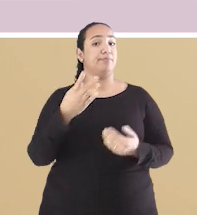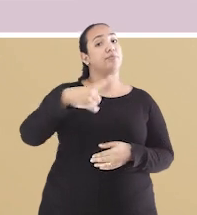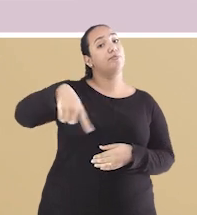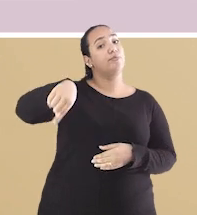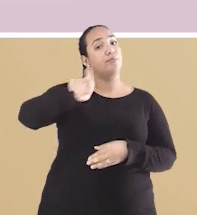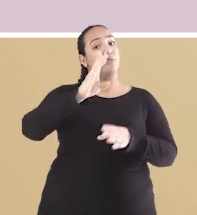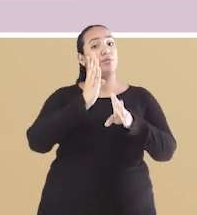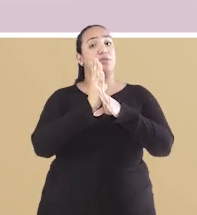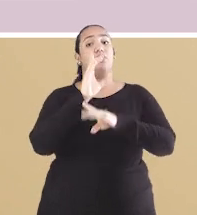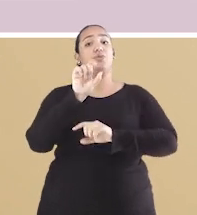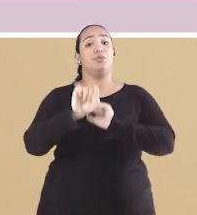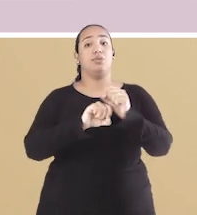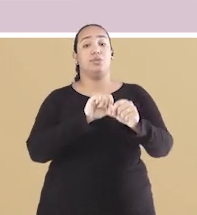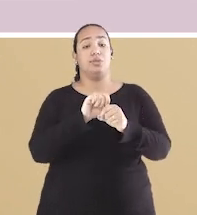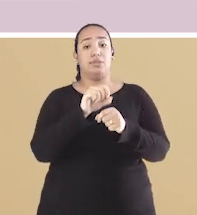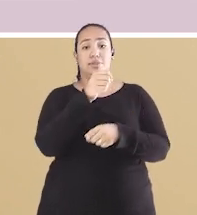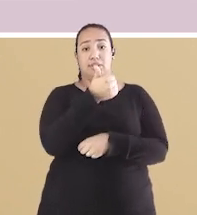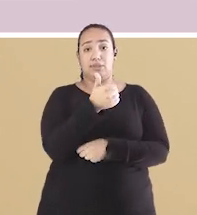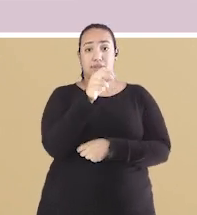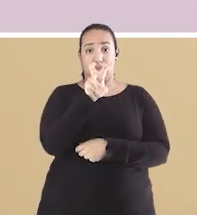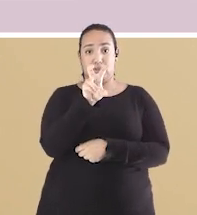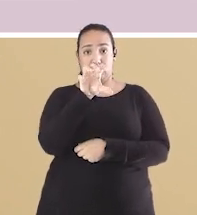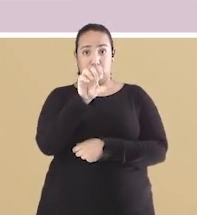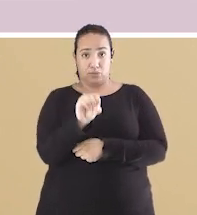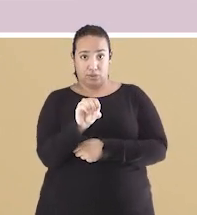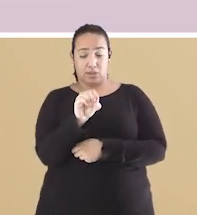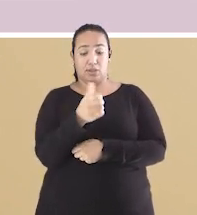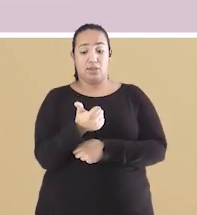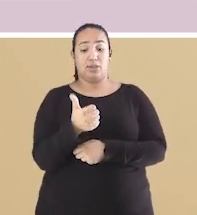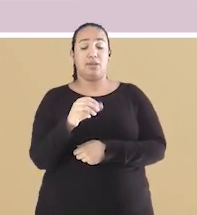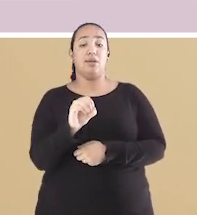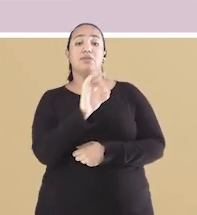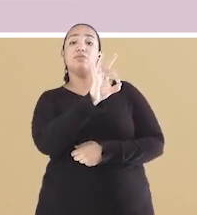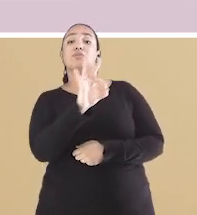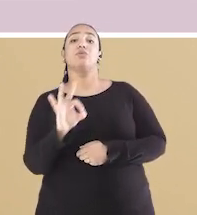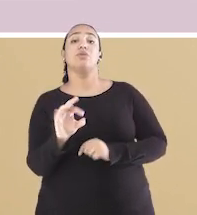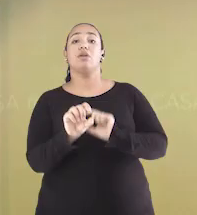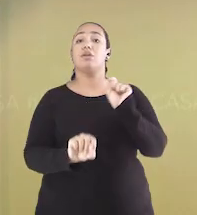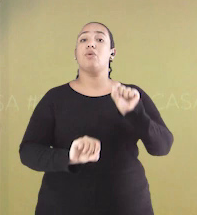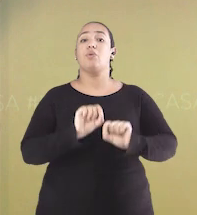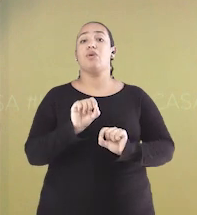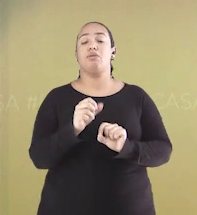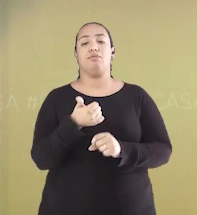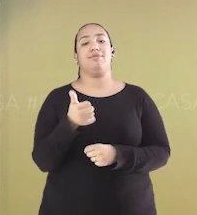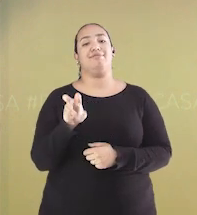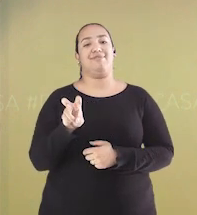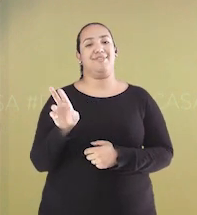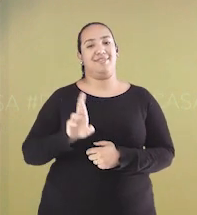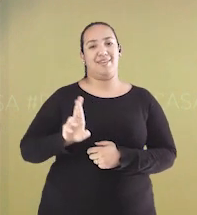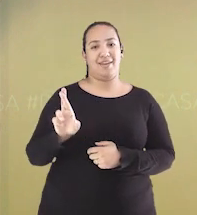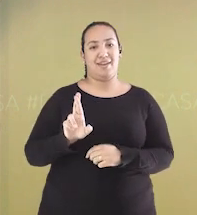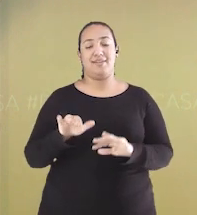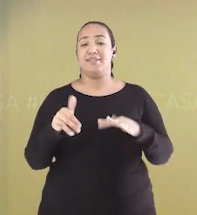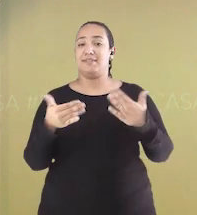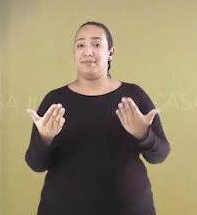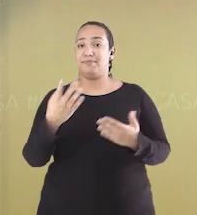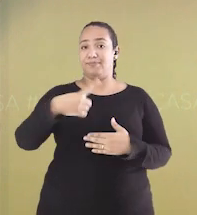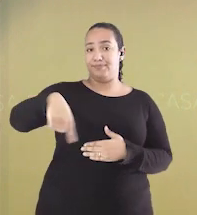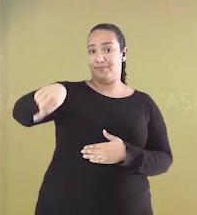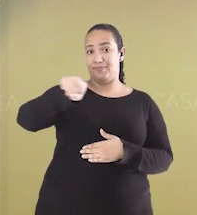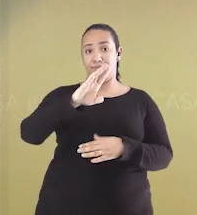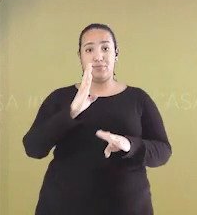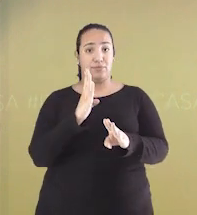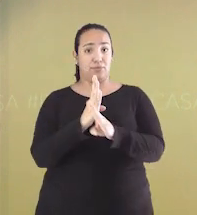que 10% de R$ 150 é R$ 15. Assim, nós descobrimos